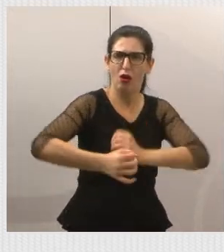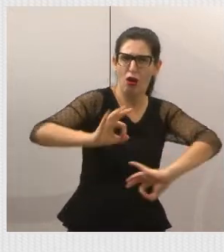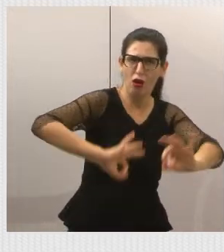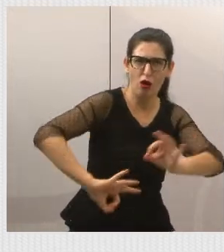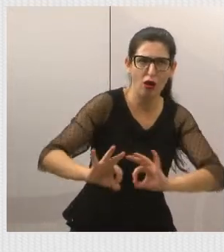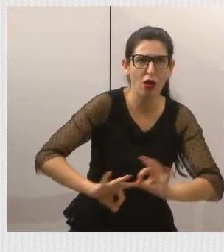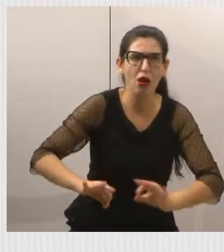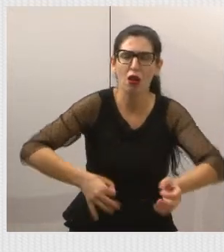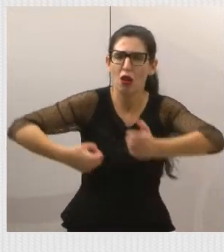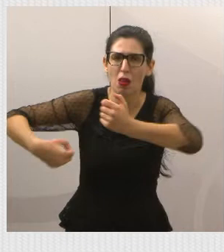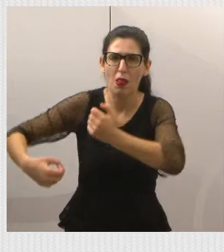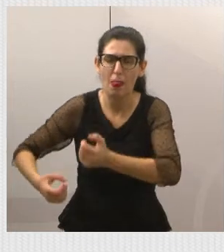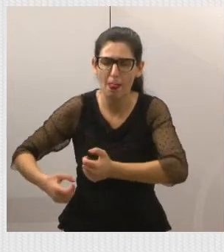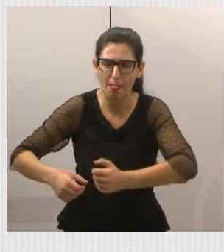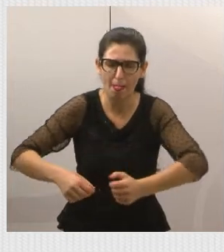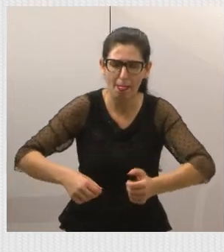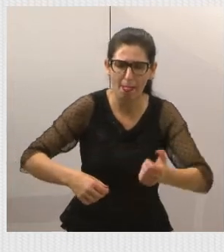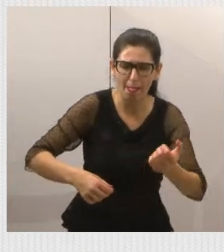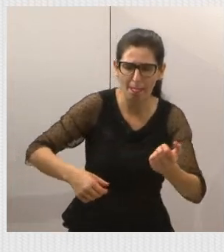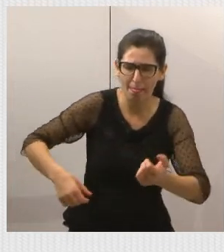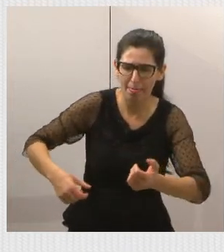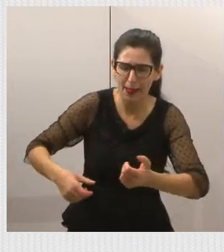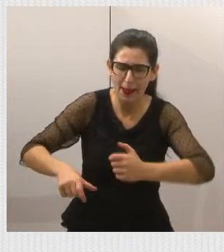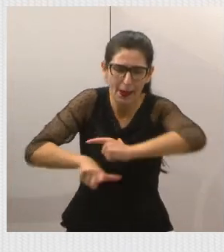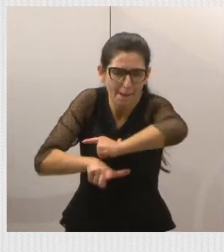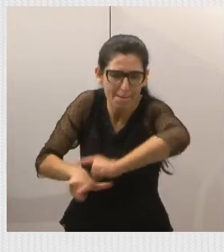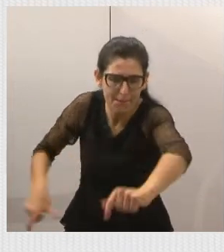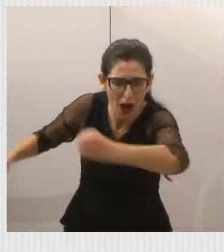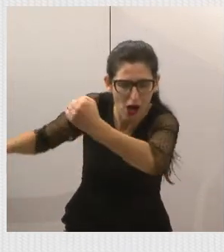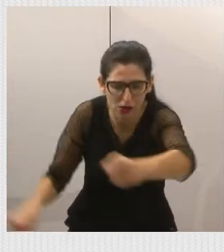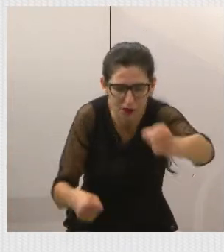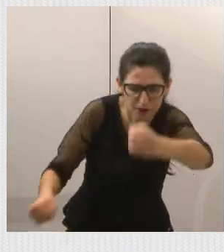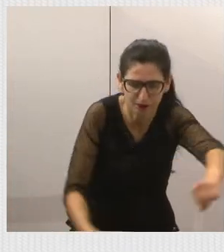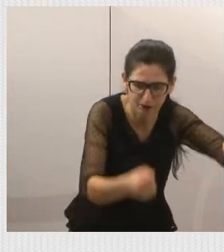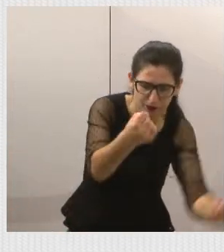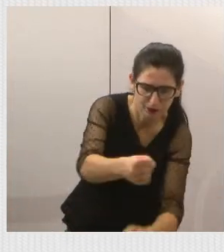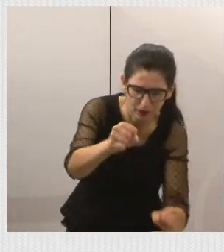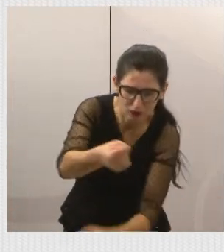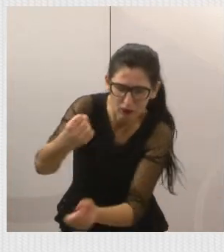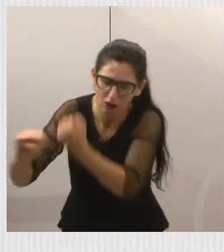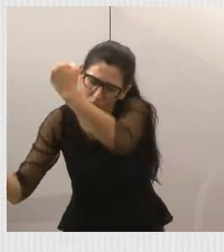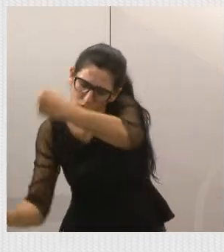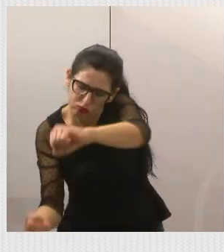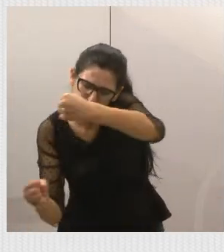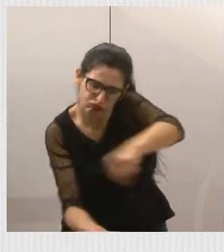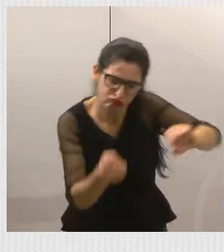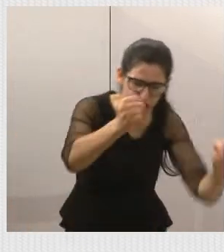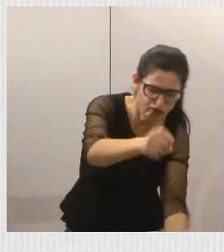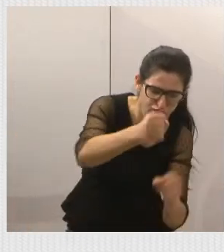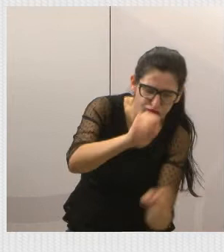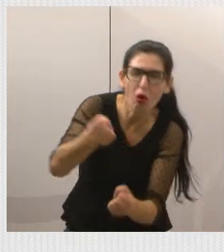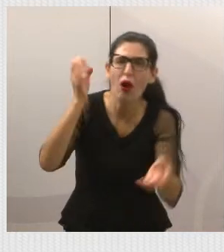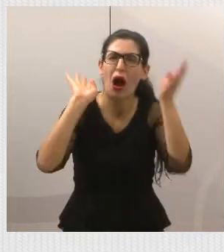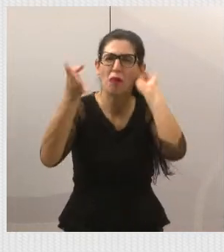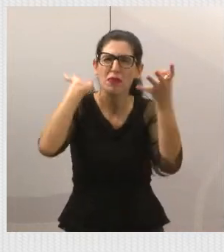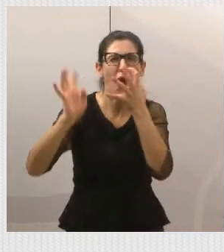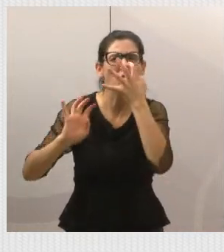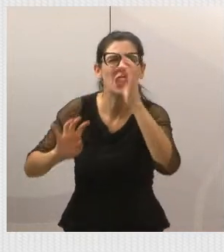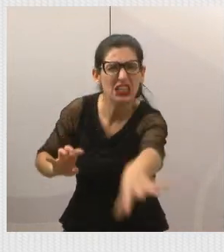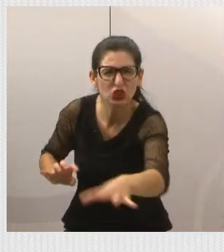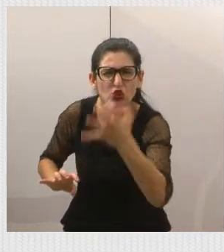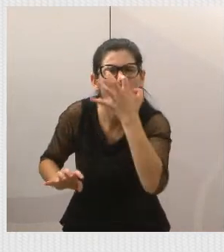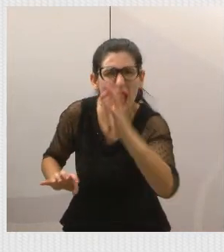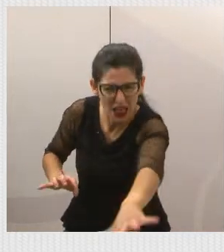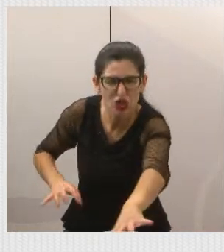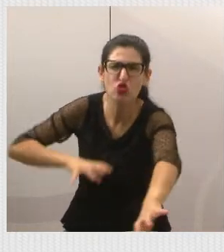fundo de limpeza, ou seja, é o fundo que suporta ambiental de limpeza pública, e resíduos sólidos, implantação do